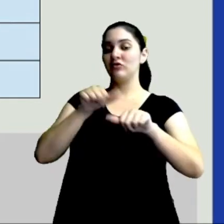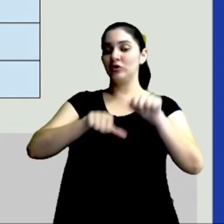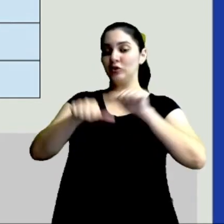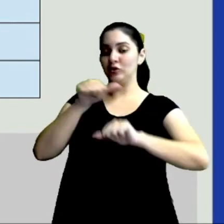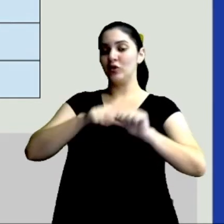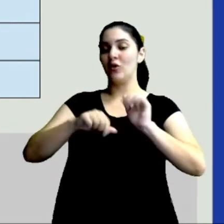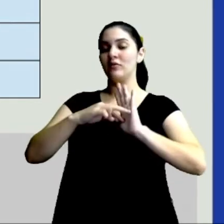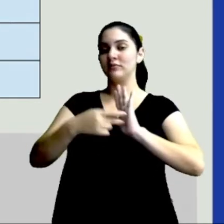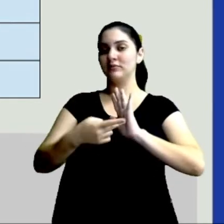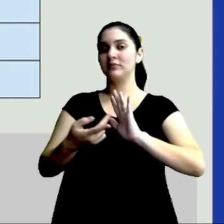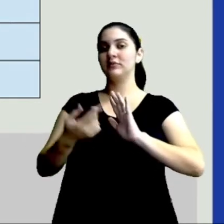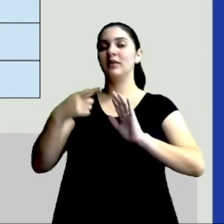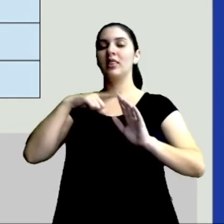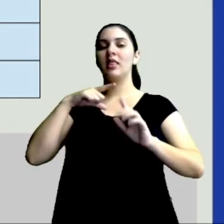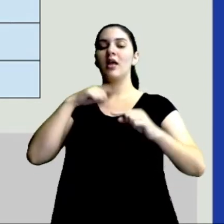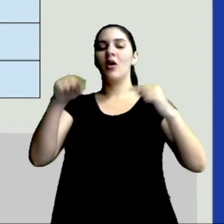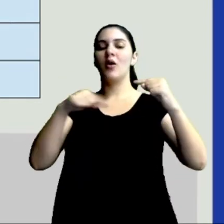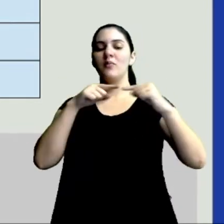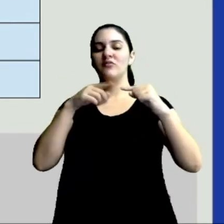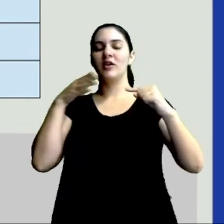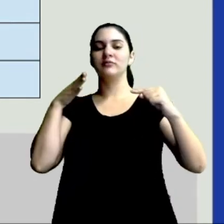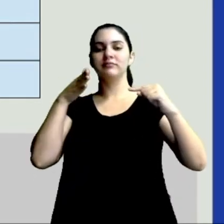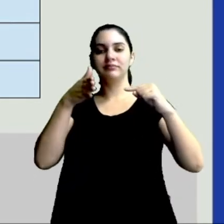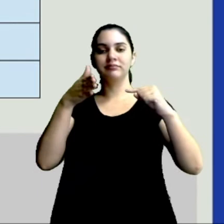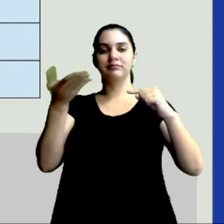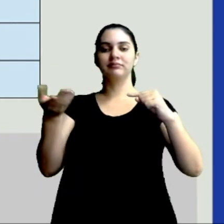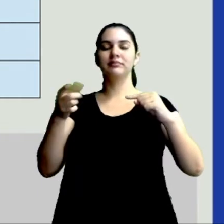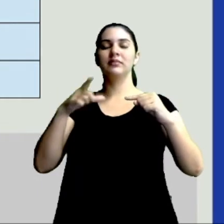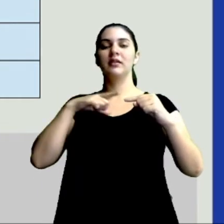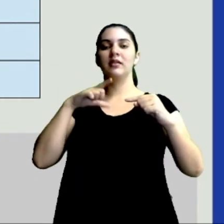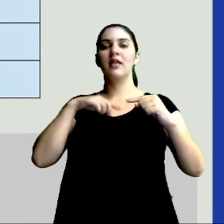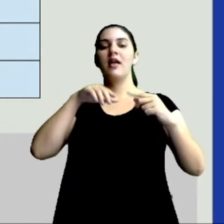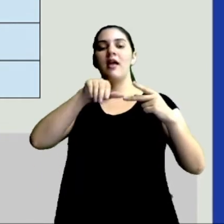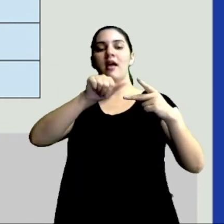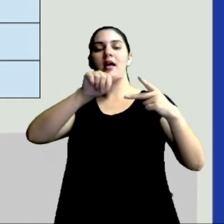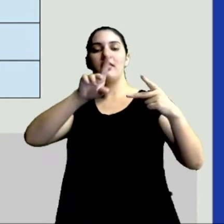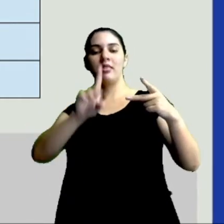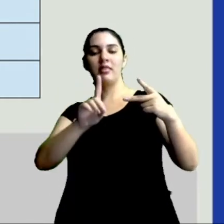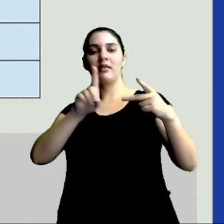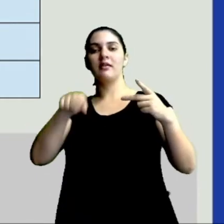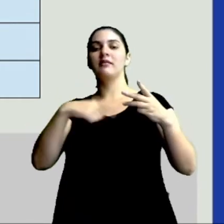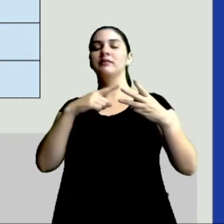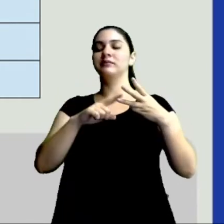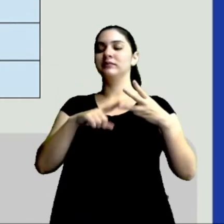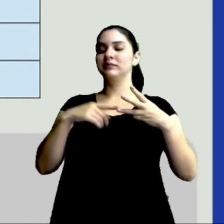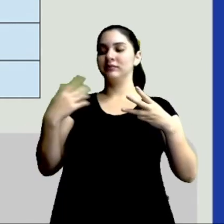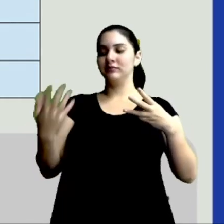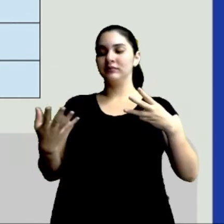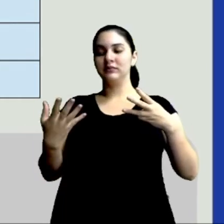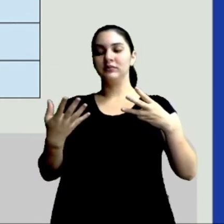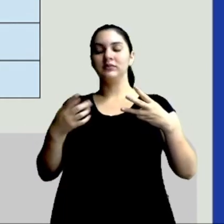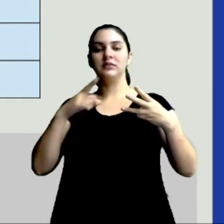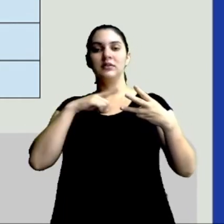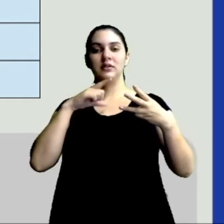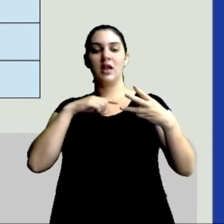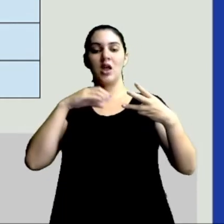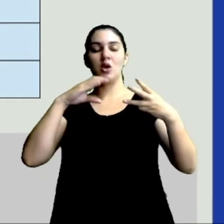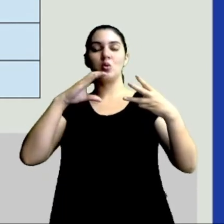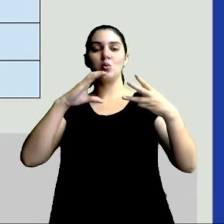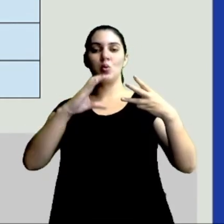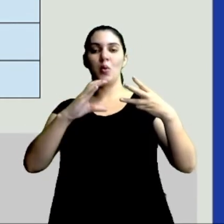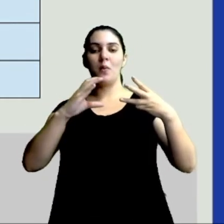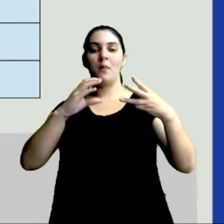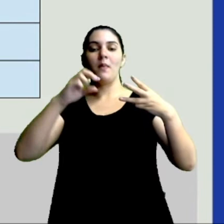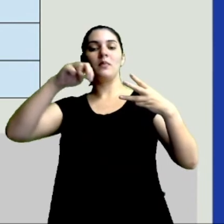O segundo, objeto indireto. O terceiro, adjunto adnominal. O quarto, complemento nominal. E